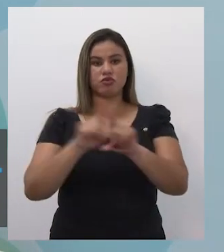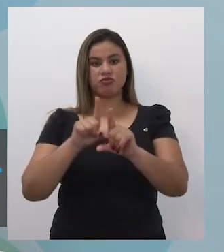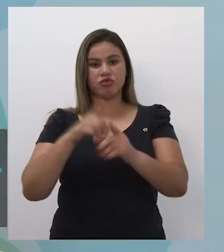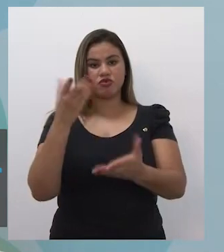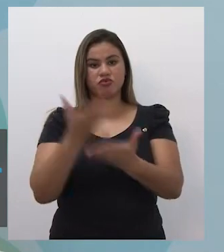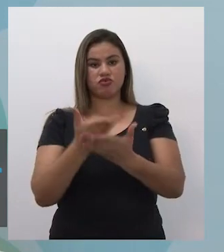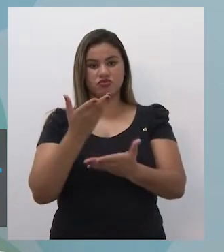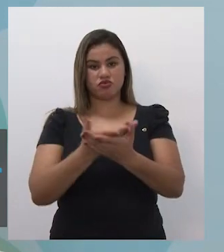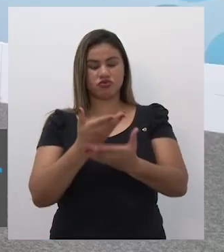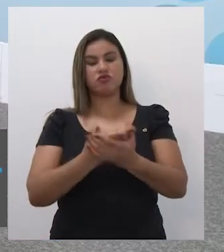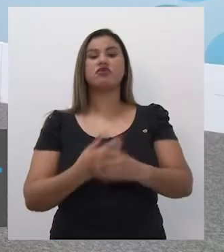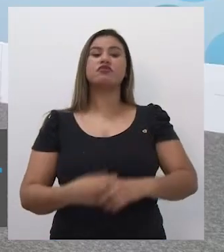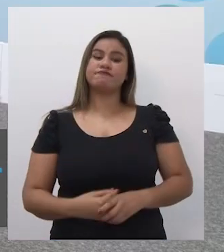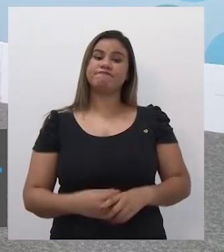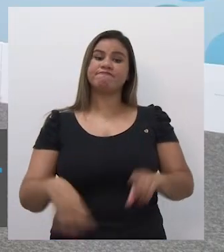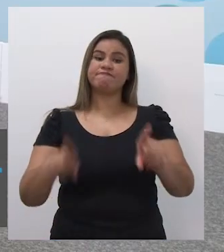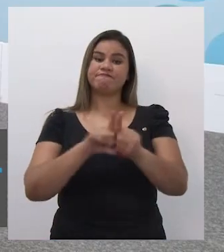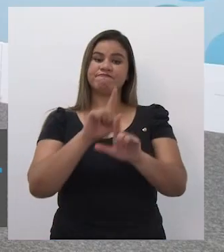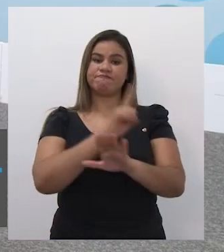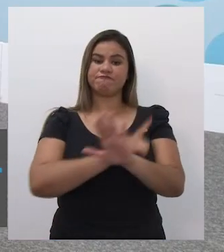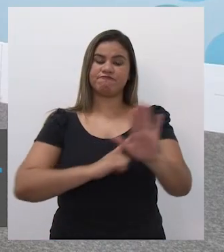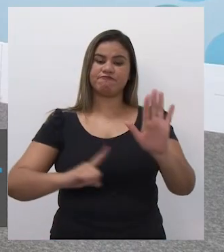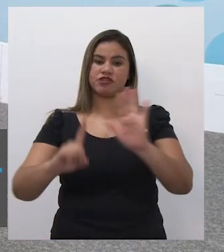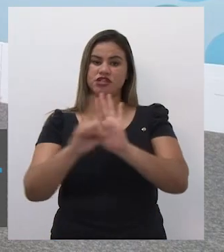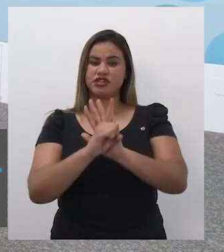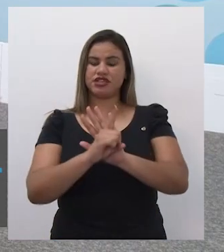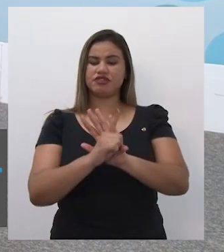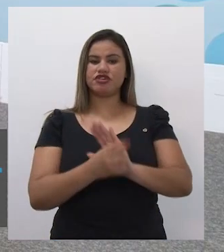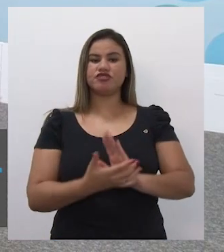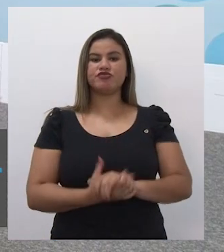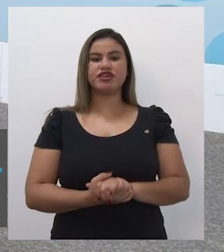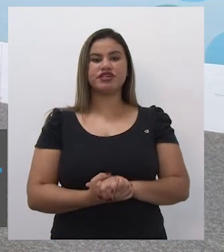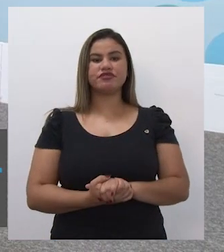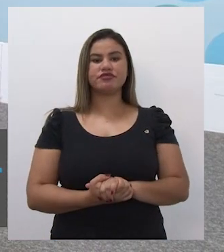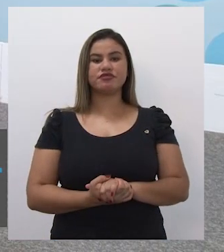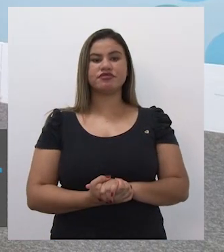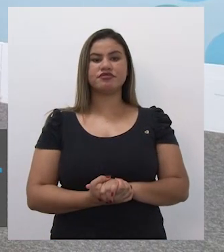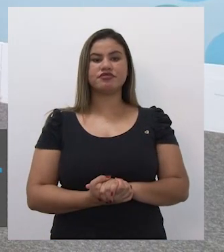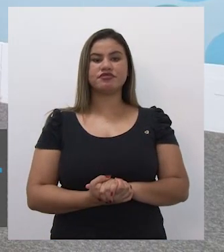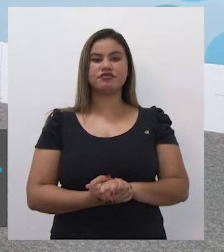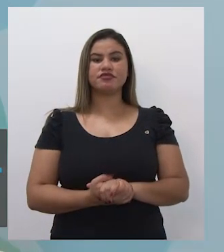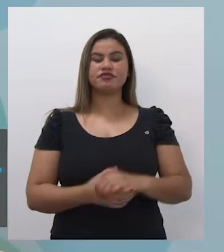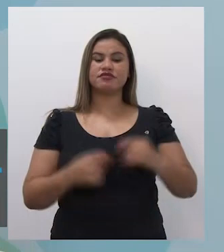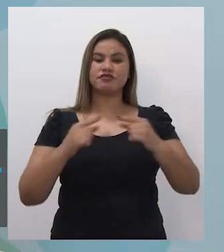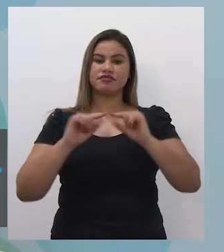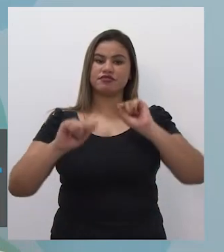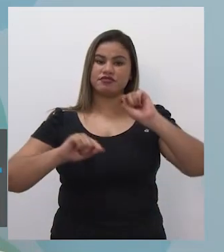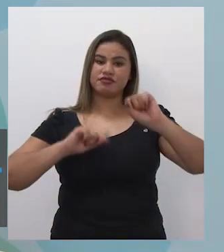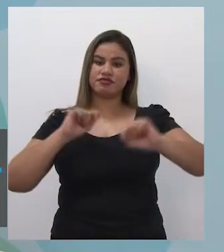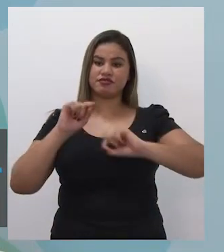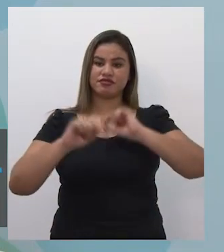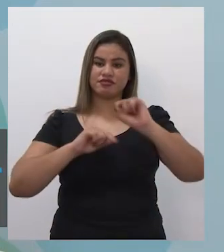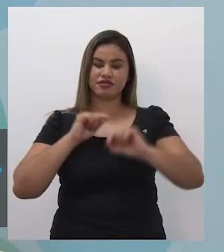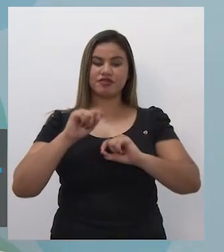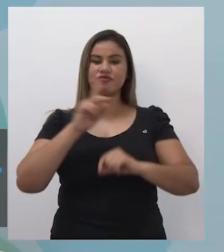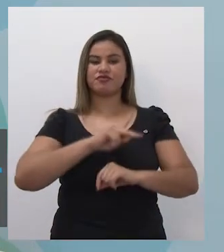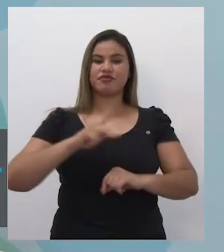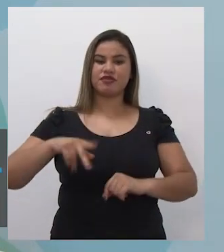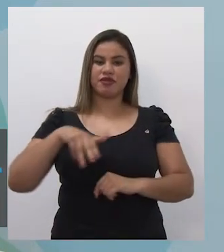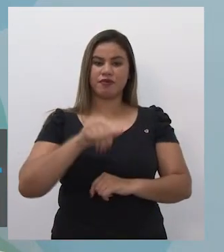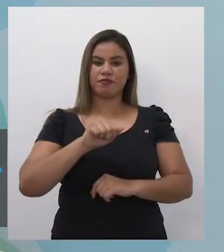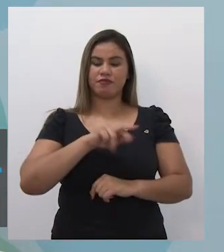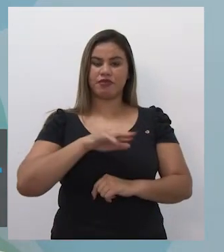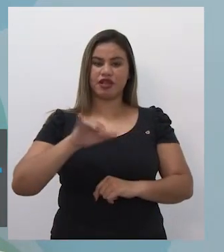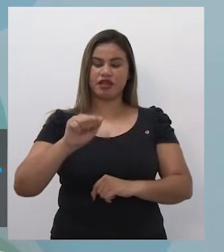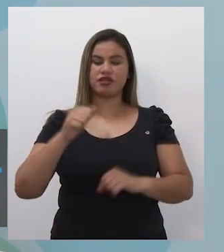o protagonismo também, ele é essencial nesse momento, né? Um dos aspectos que a professora Márcia traz no